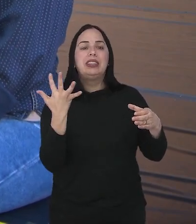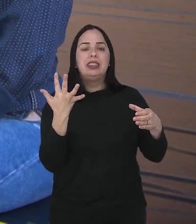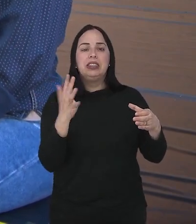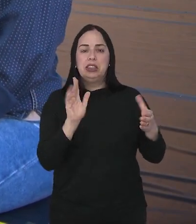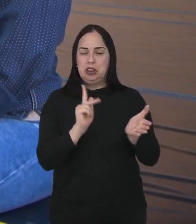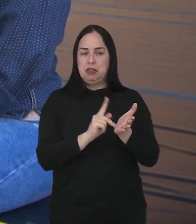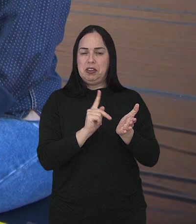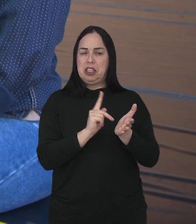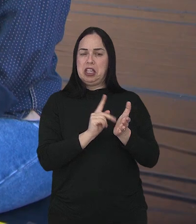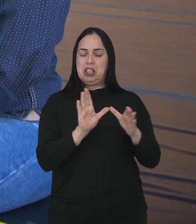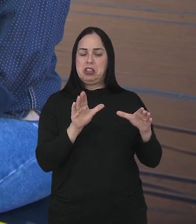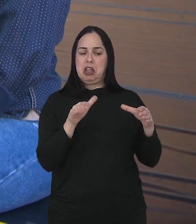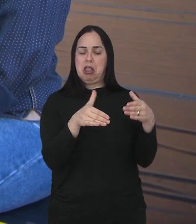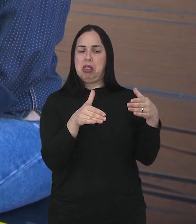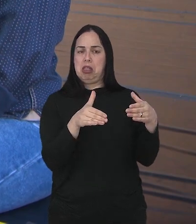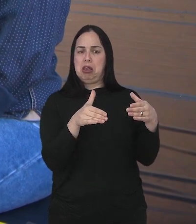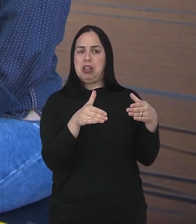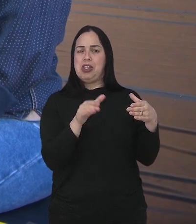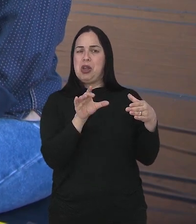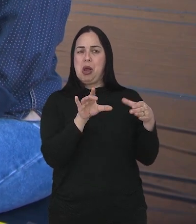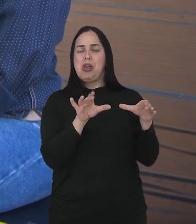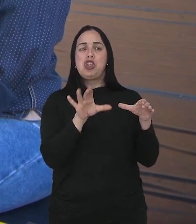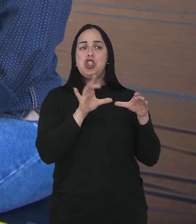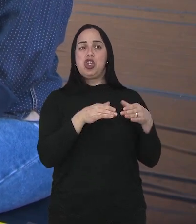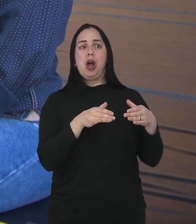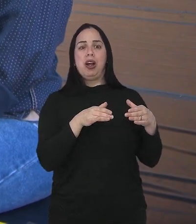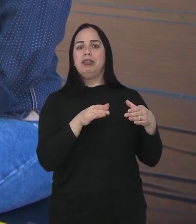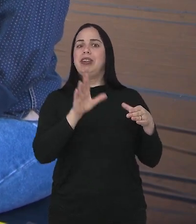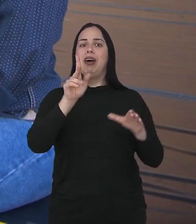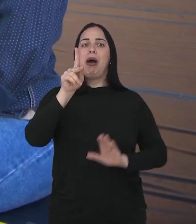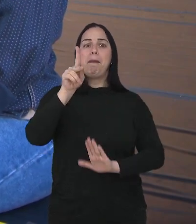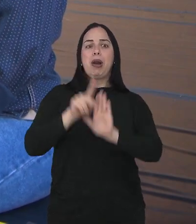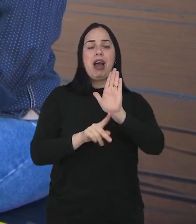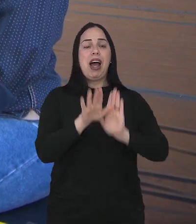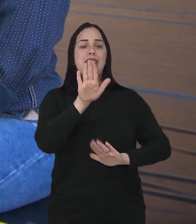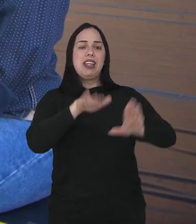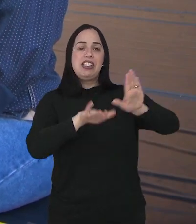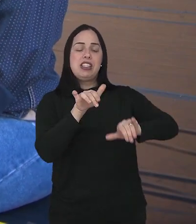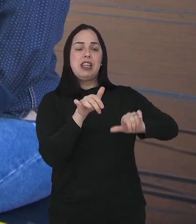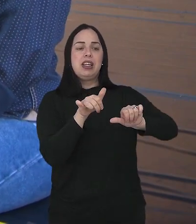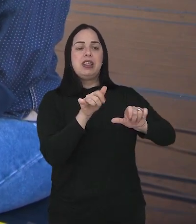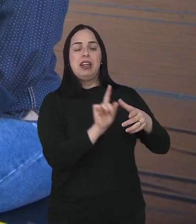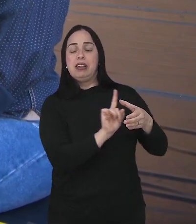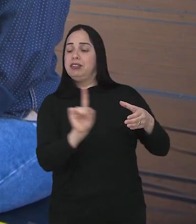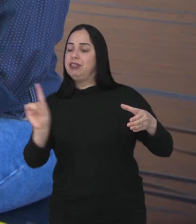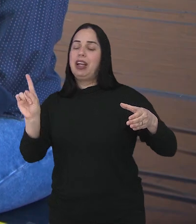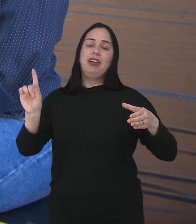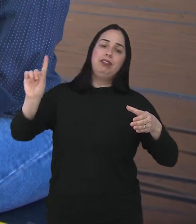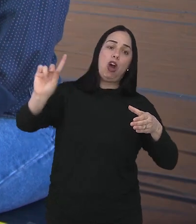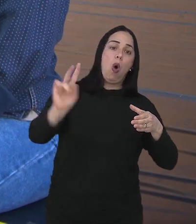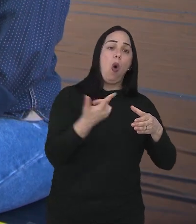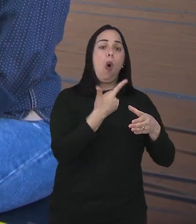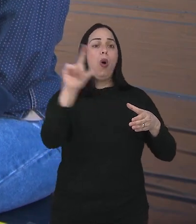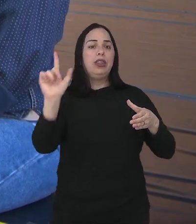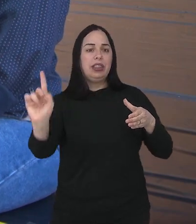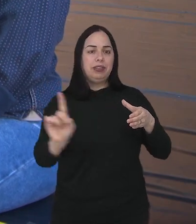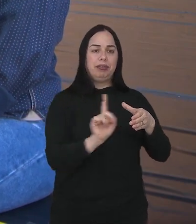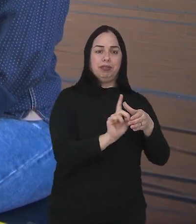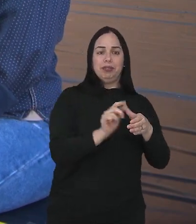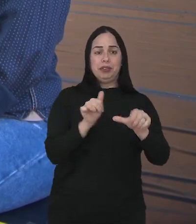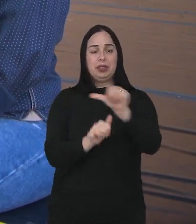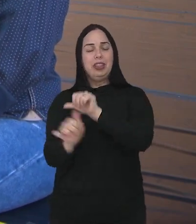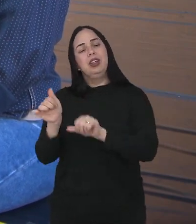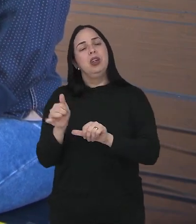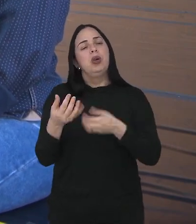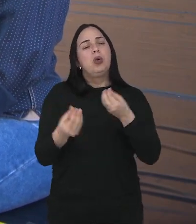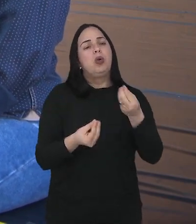Na verdade, a gente não pode limitar só a ser uma banda, né? Porque acaba sendo um projeto, às vezes troca de cantora, troca de